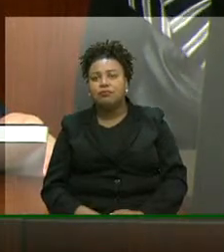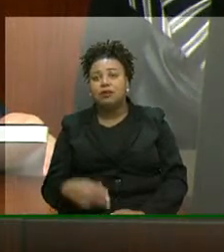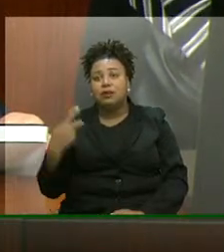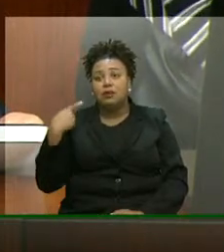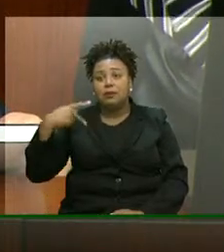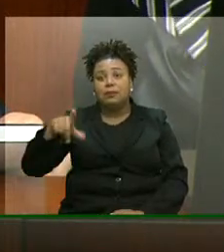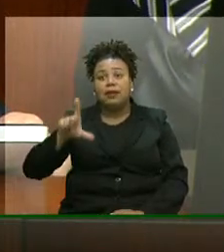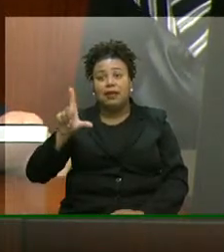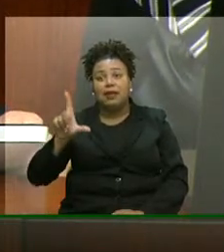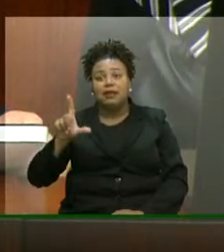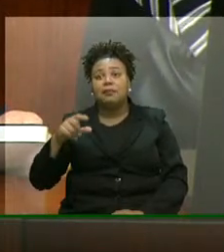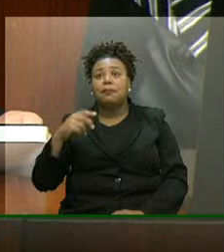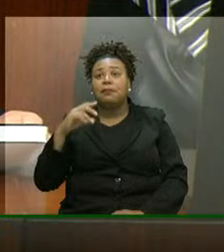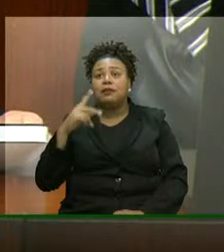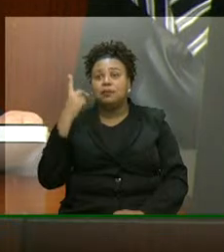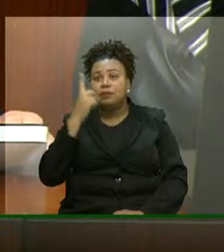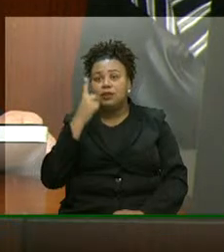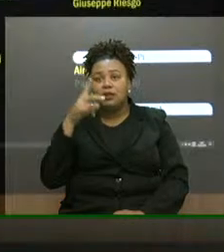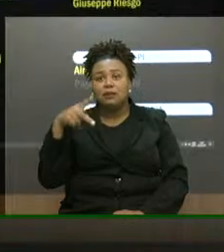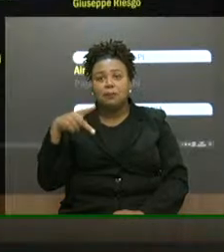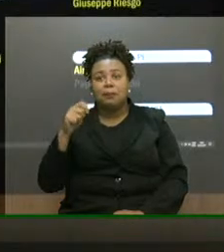Presente. PL, Paparico Bach.